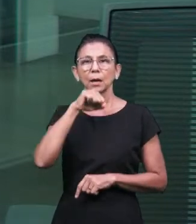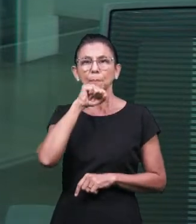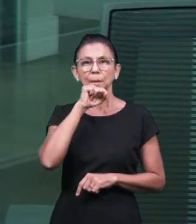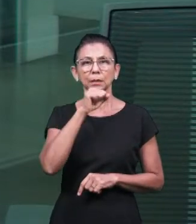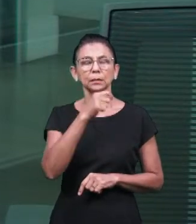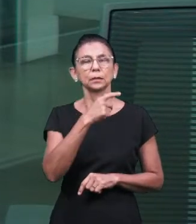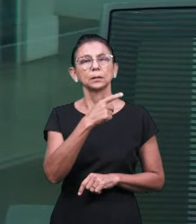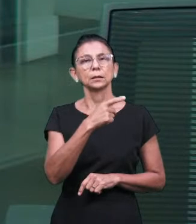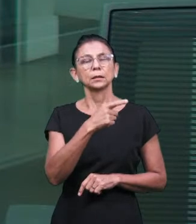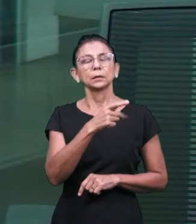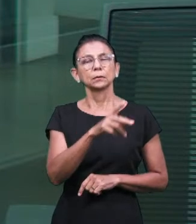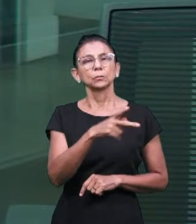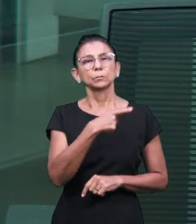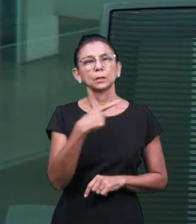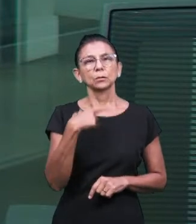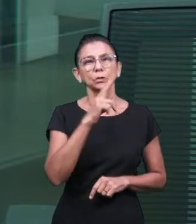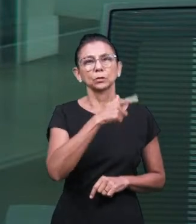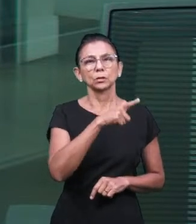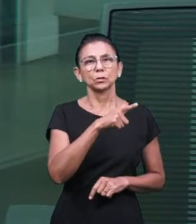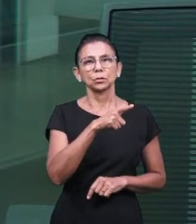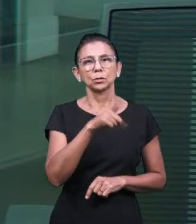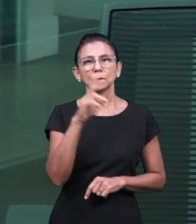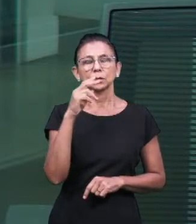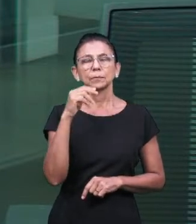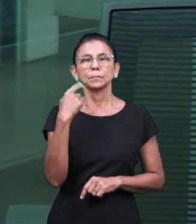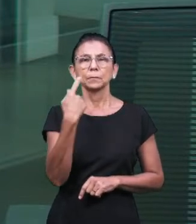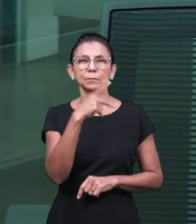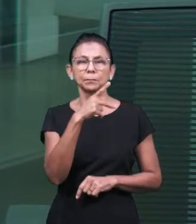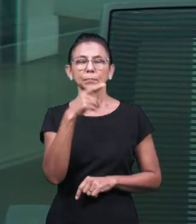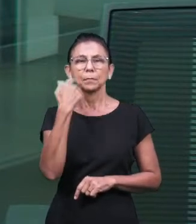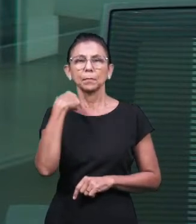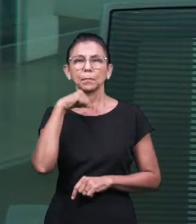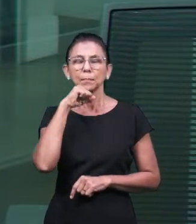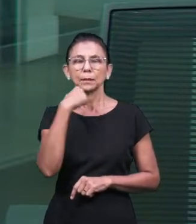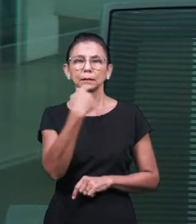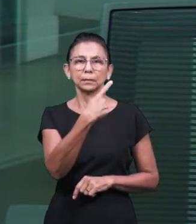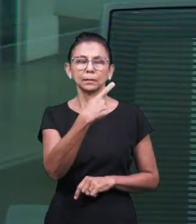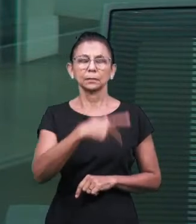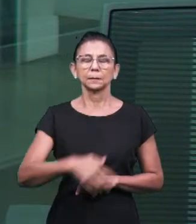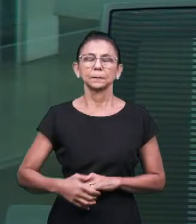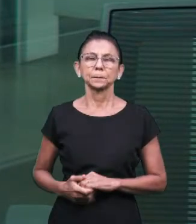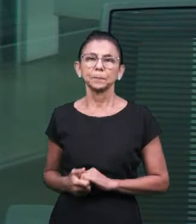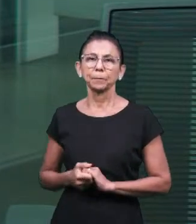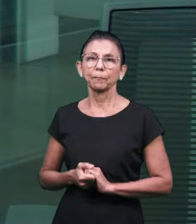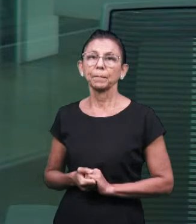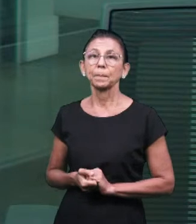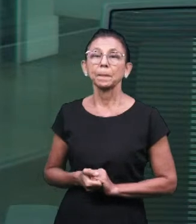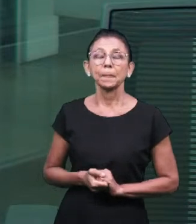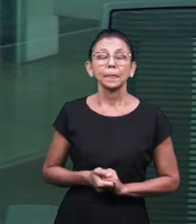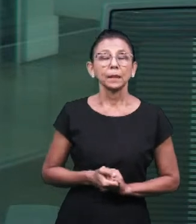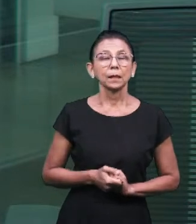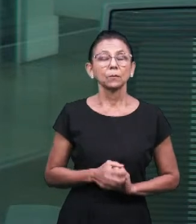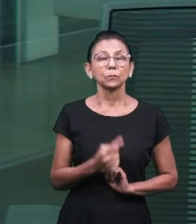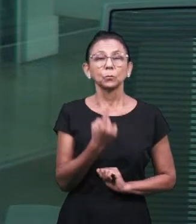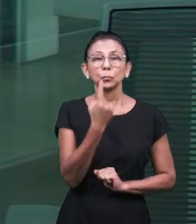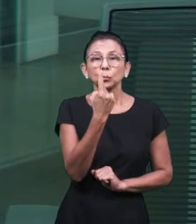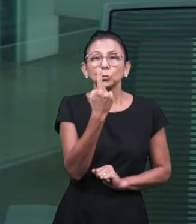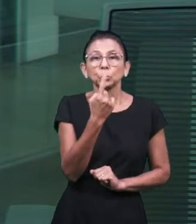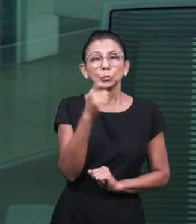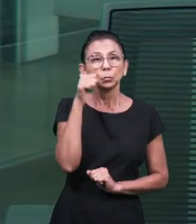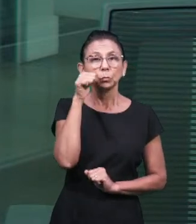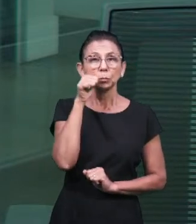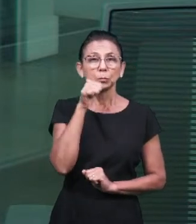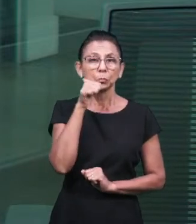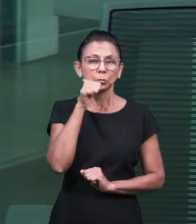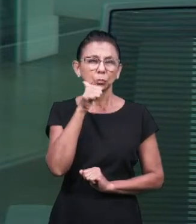dona Sara, ela foi a única mulher que veio naquele grupo inicial, né,